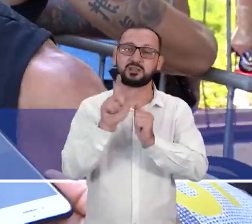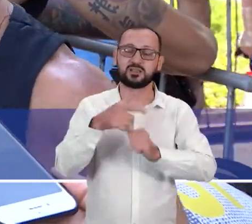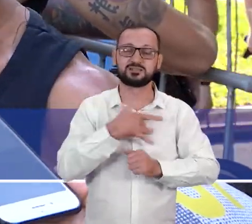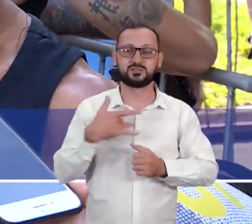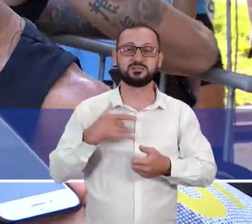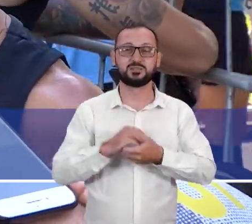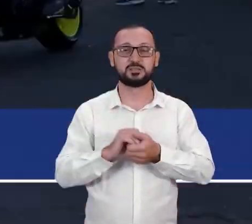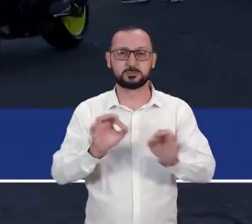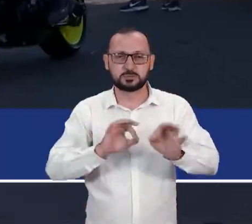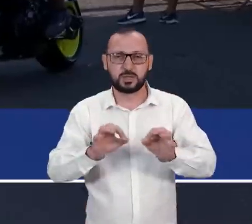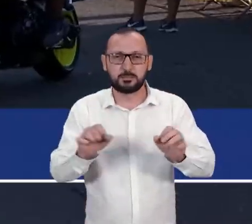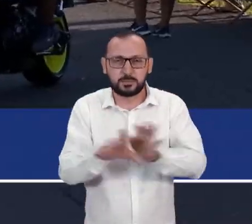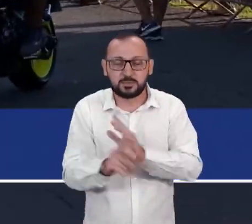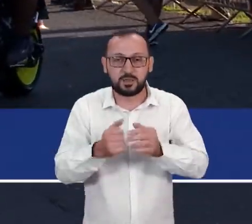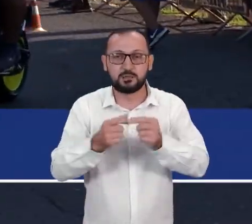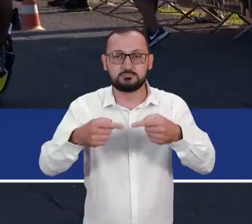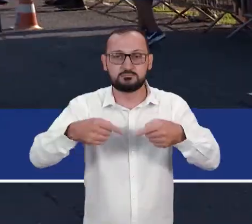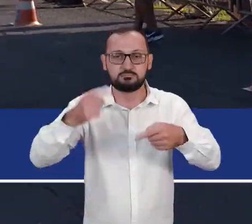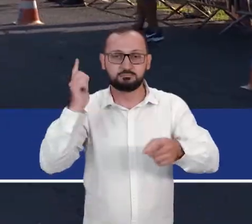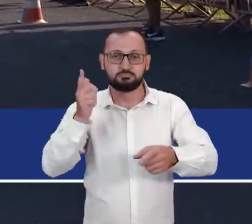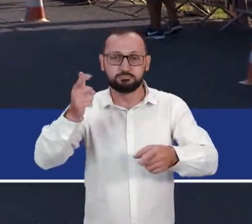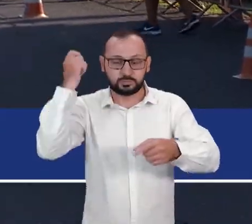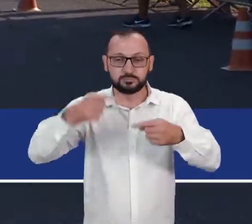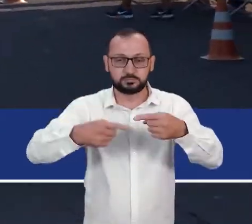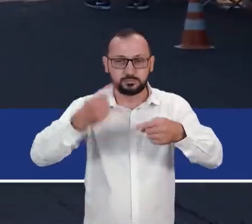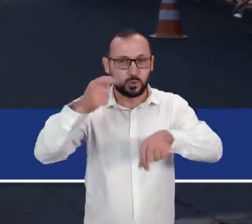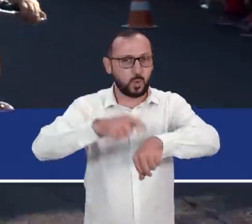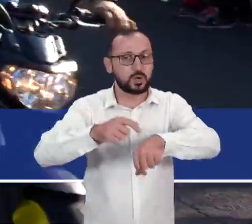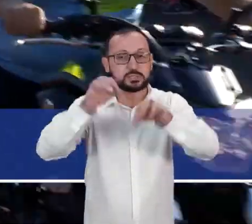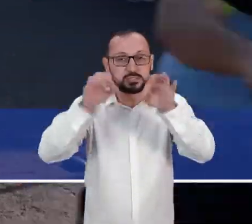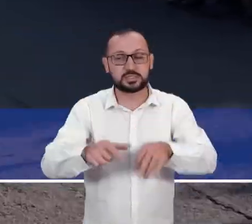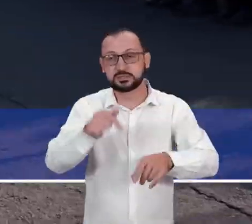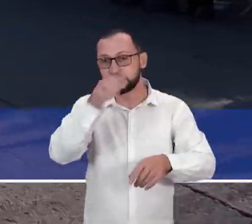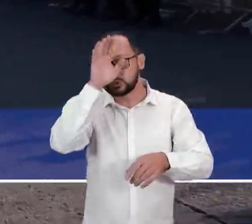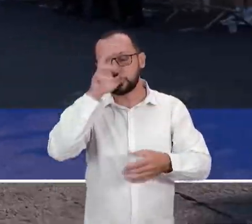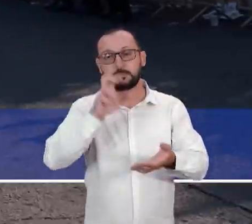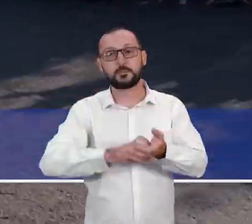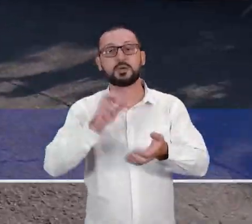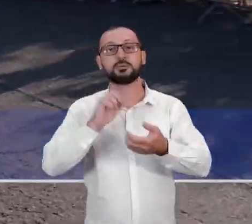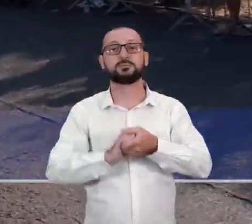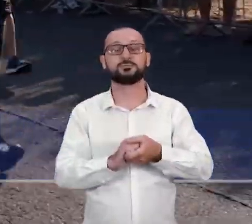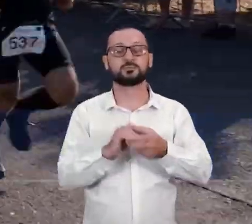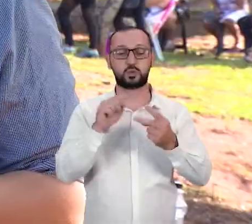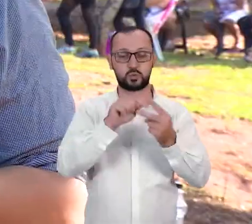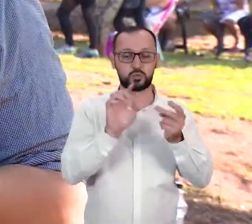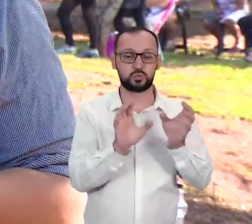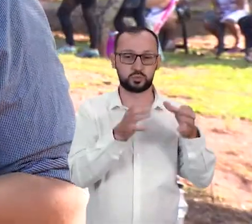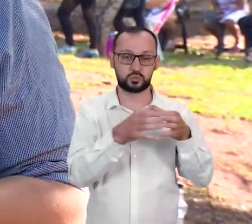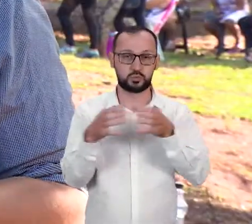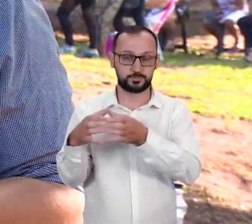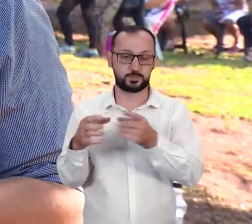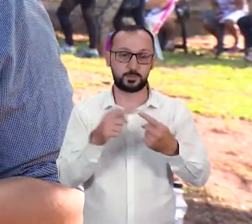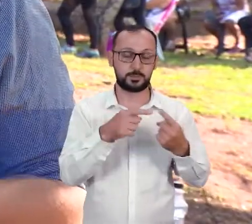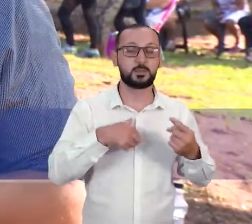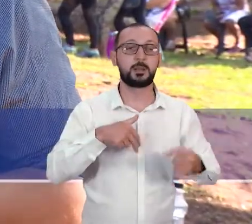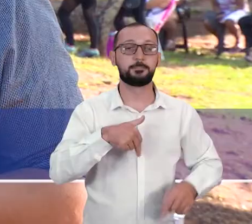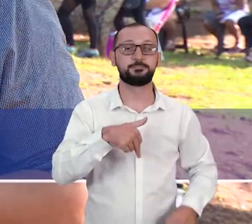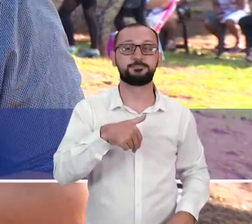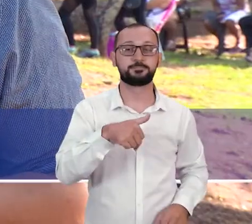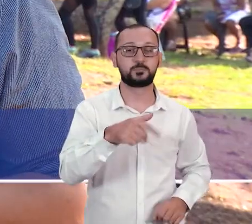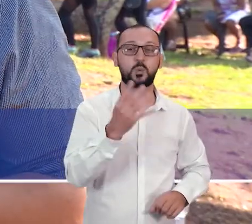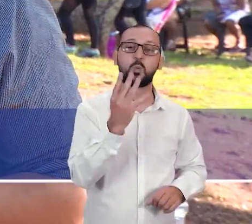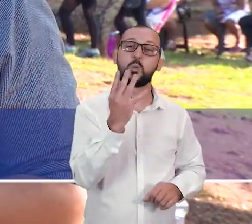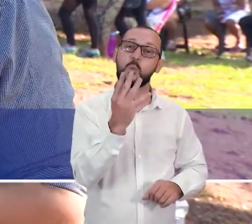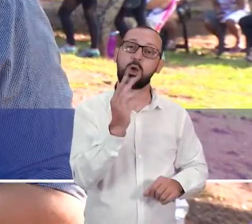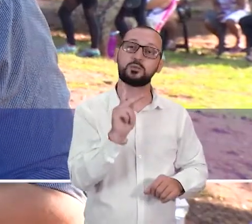que esporte é vida e saúde. Com todos preparados, a largada foi dada pontualmente às 7 da manhã. São duas modalidades. A primeira